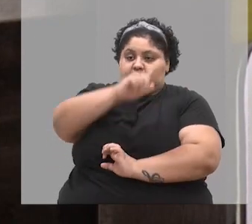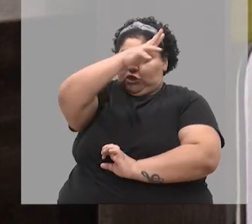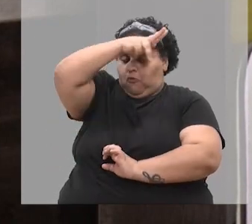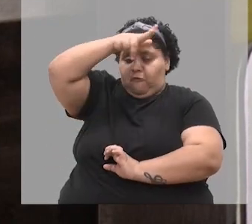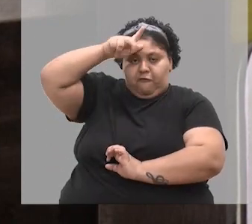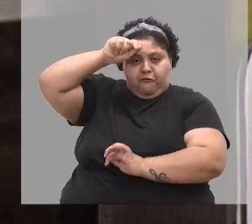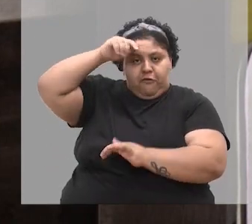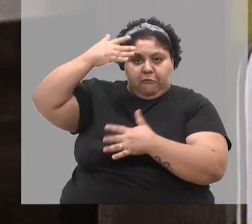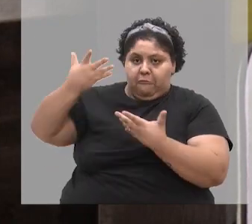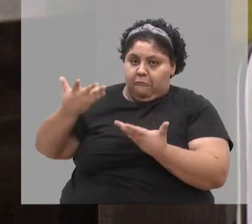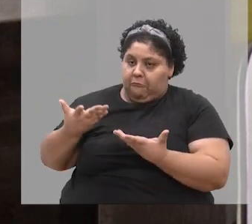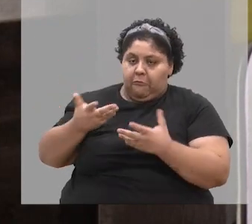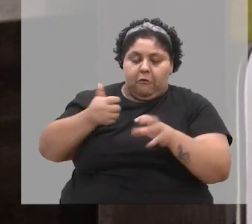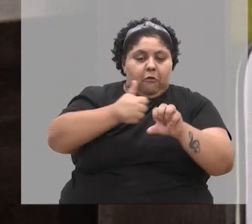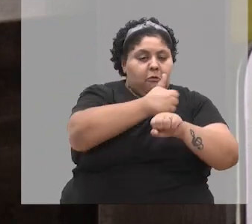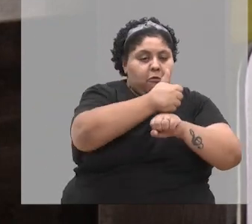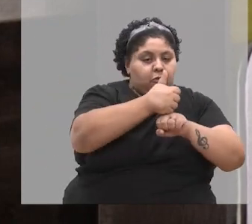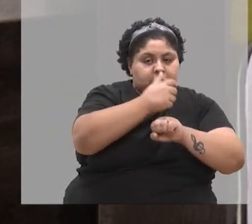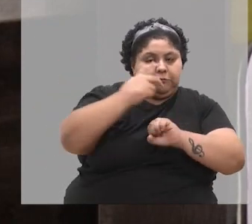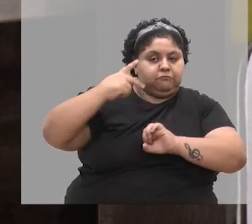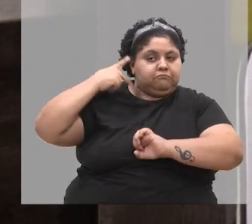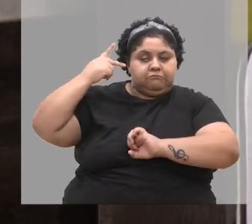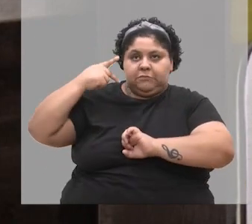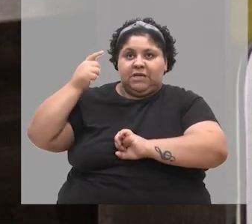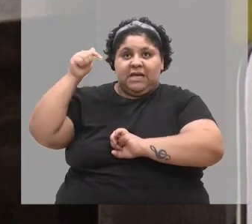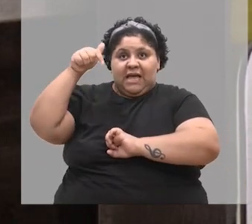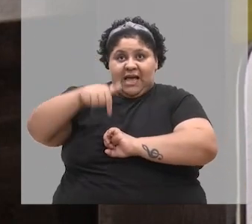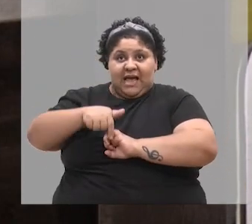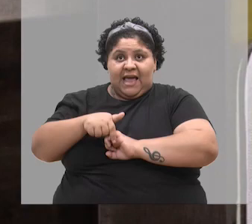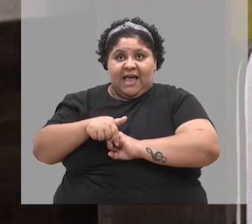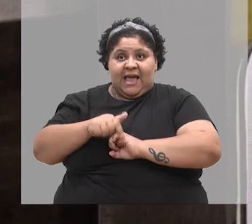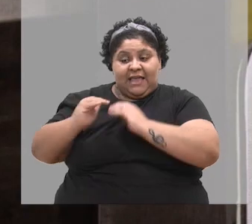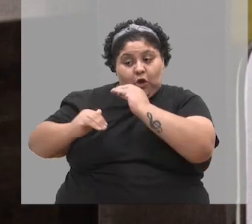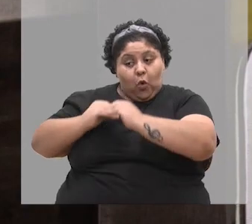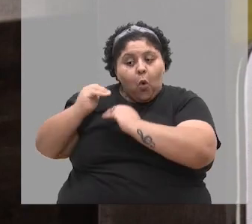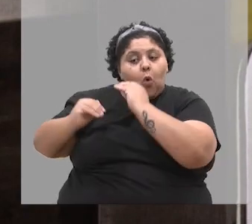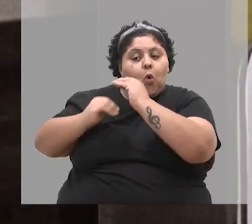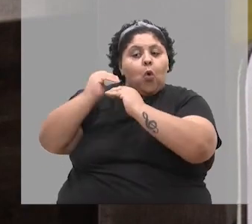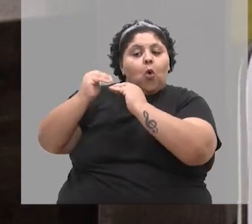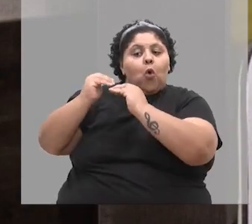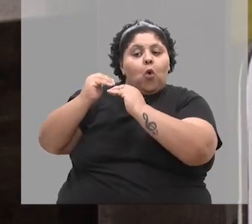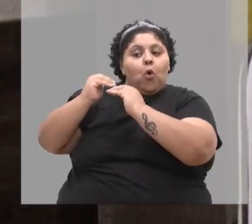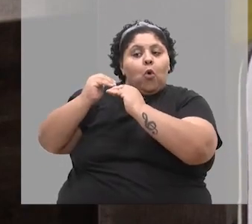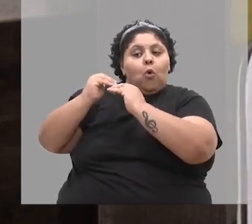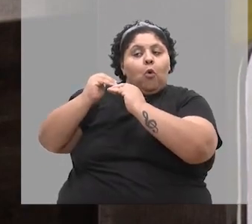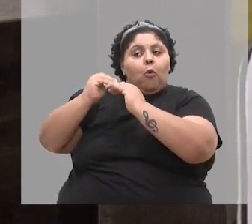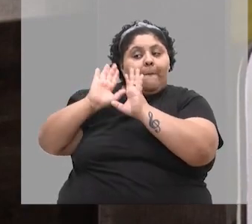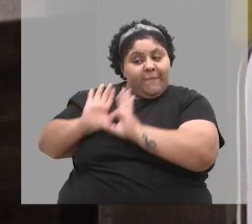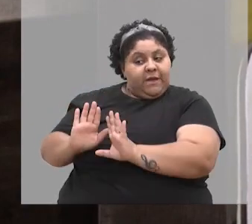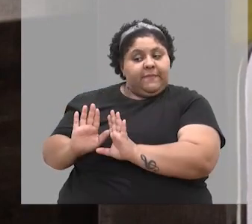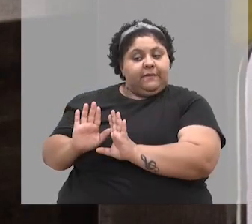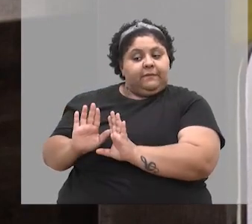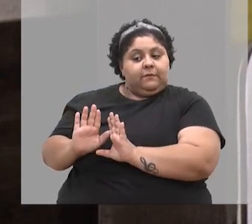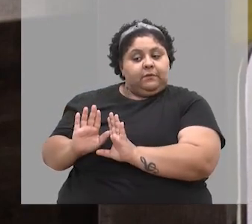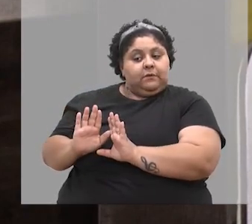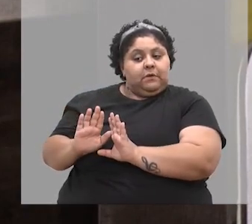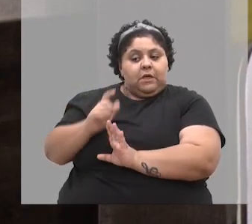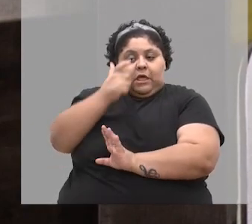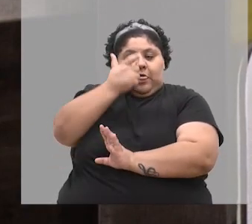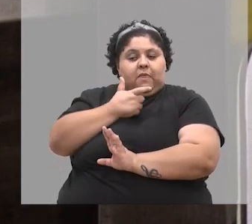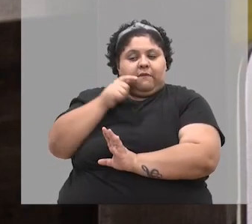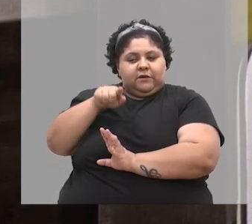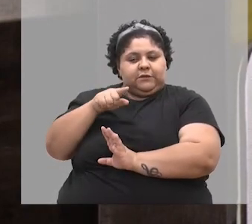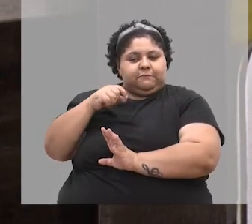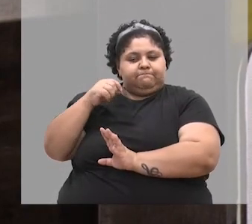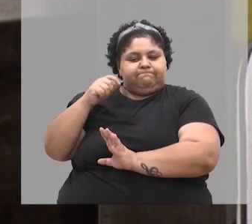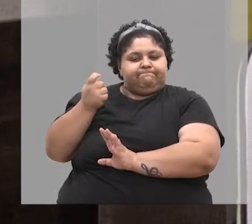independente de quem será o prefeito, de quem serão os agentes públicos, aquilo que foi construído permanece. E eu acho que é